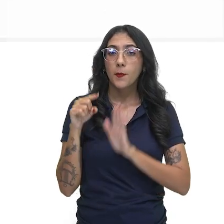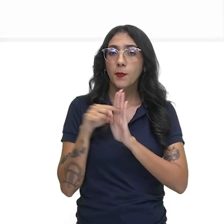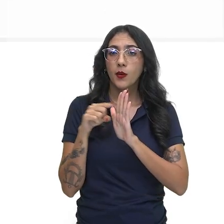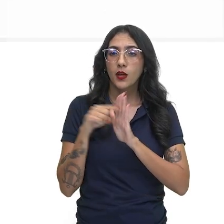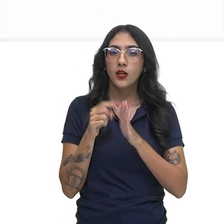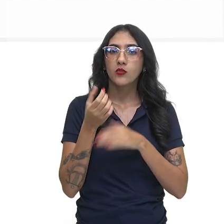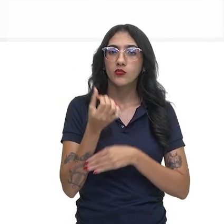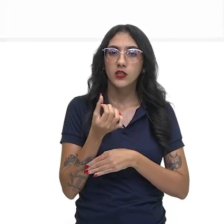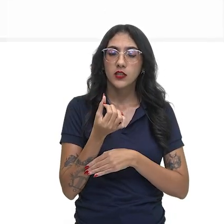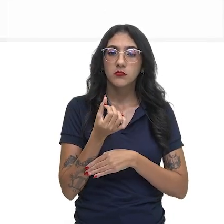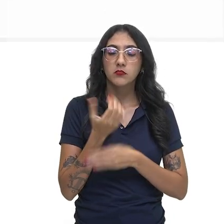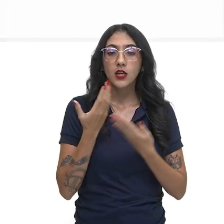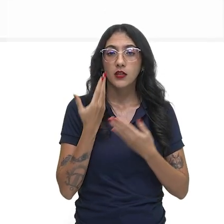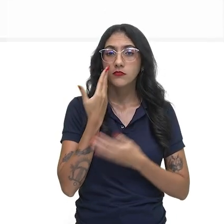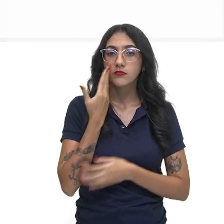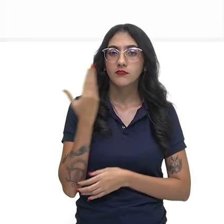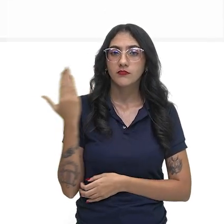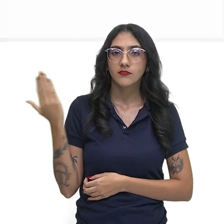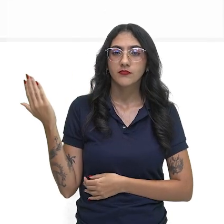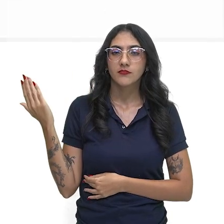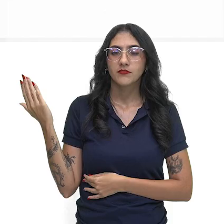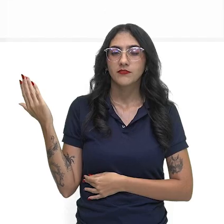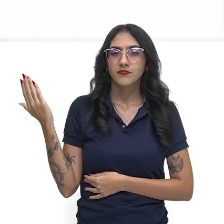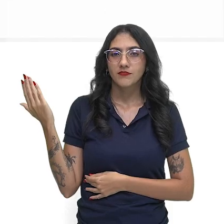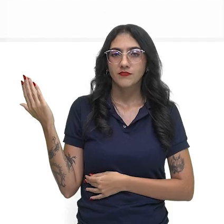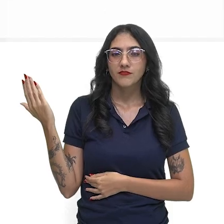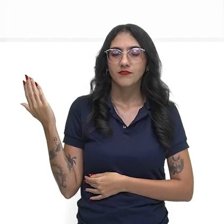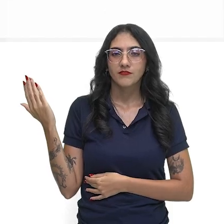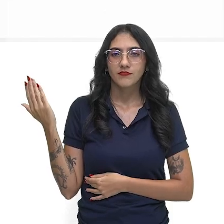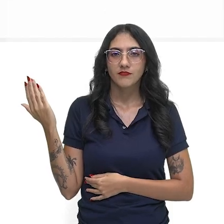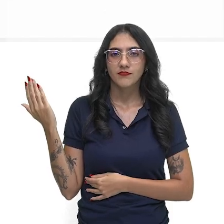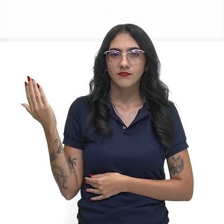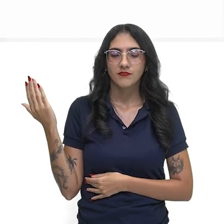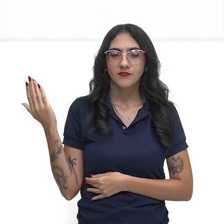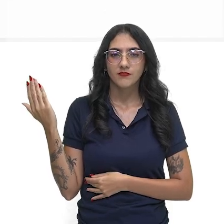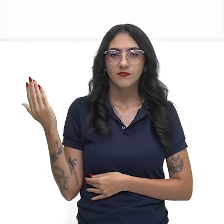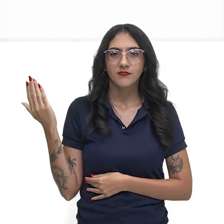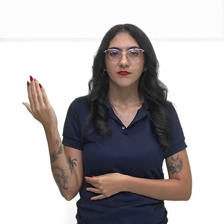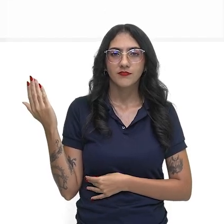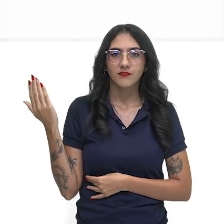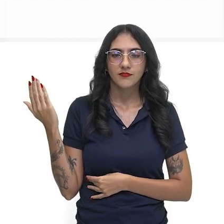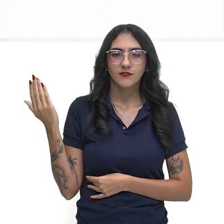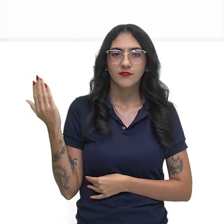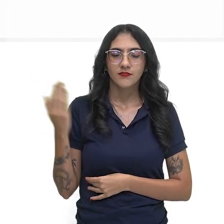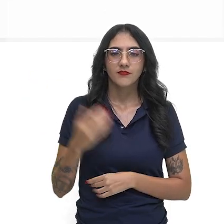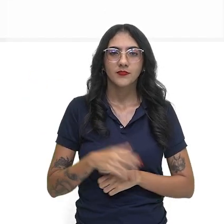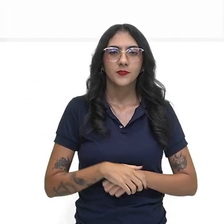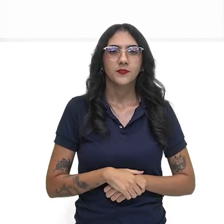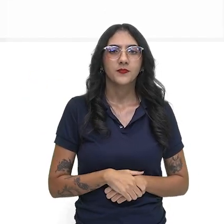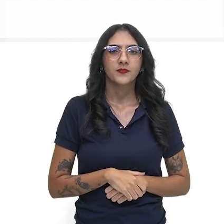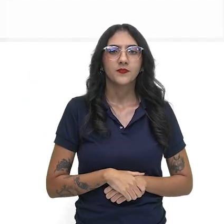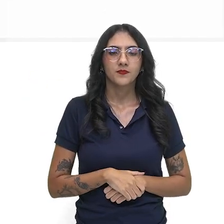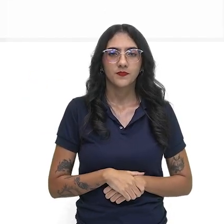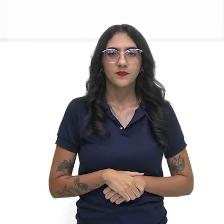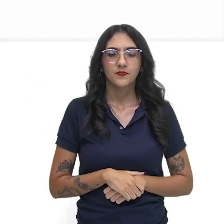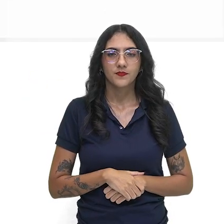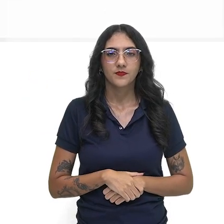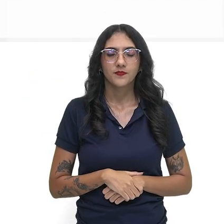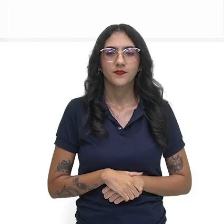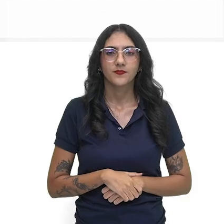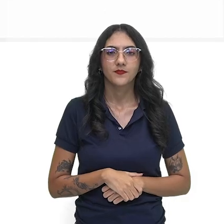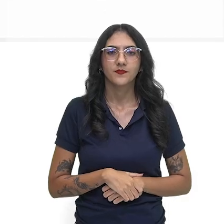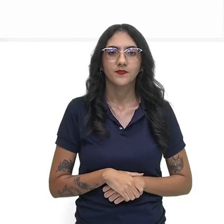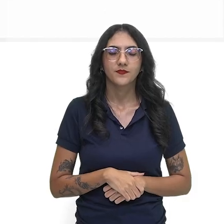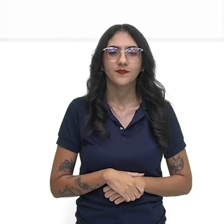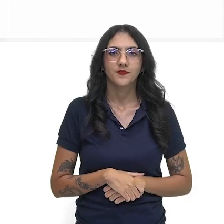6. E o número fica 5,6 vezes 10 a menos 6 como notação